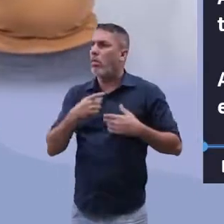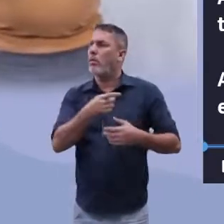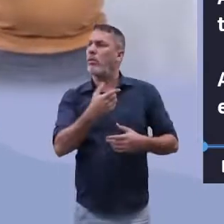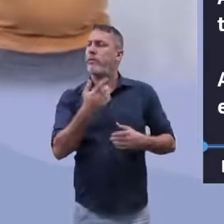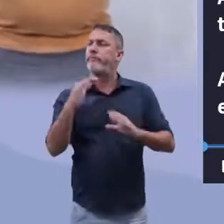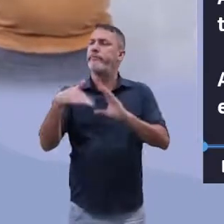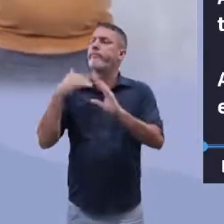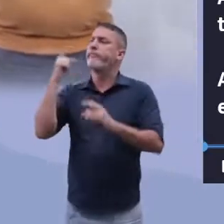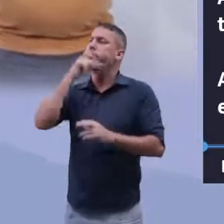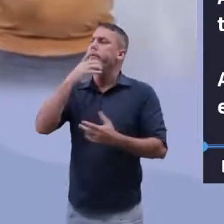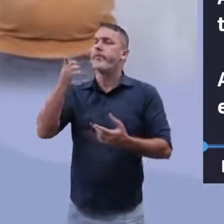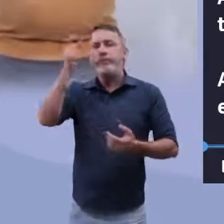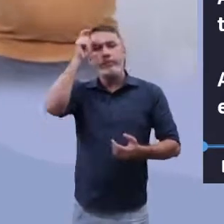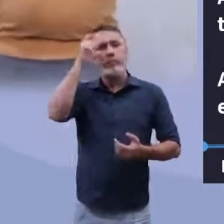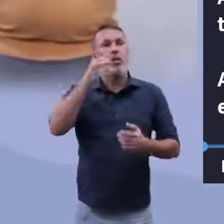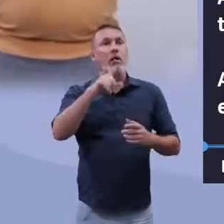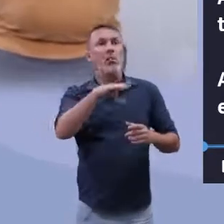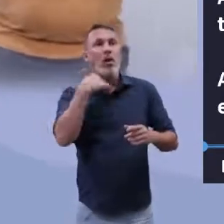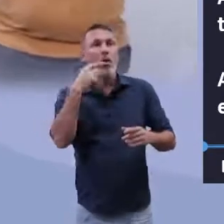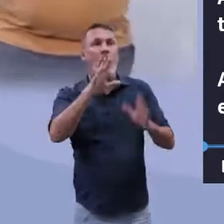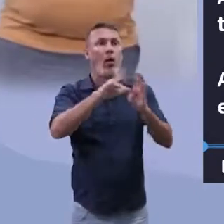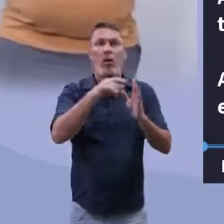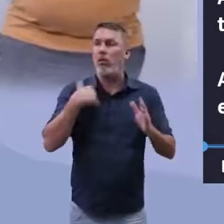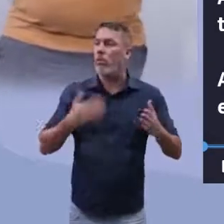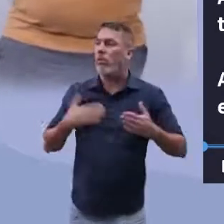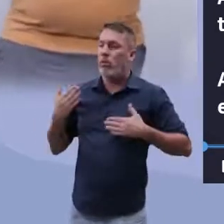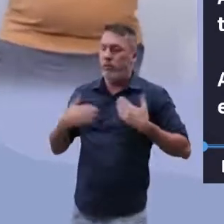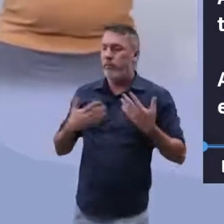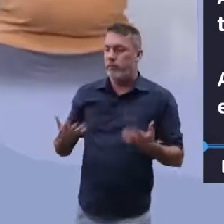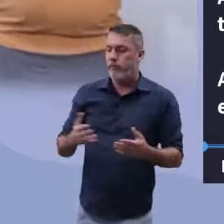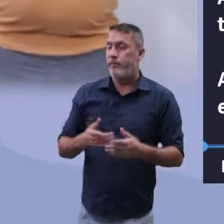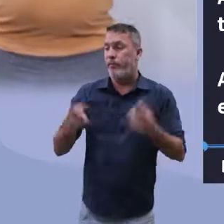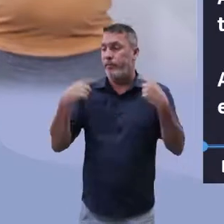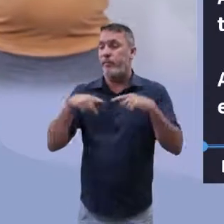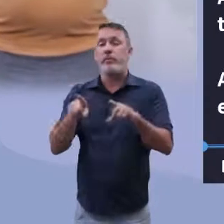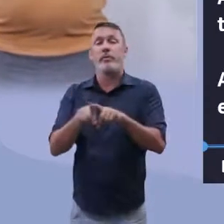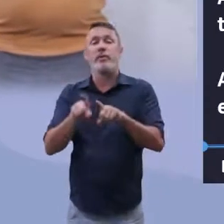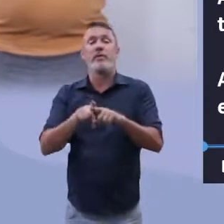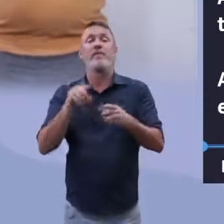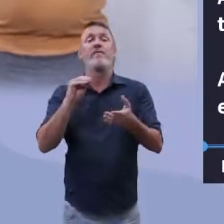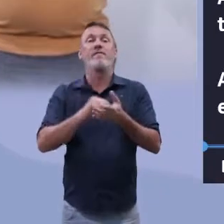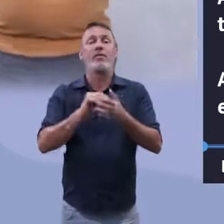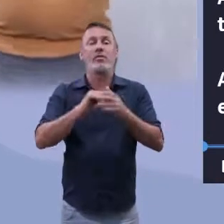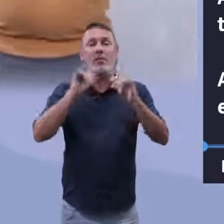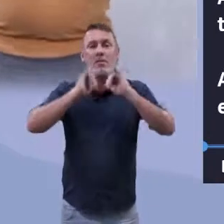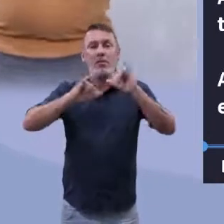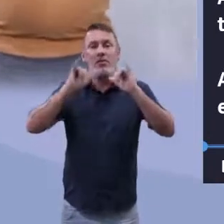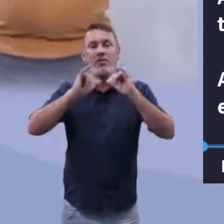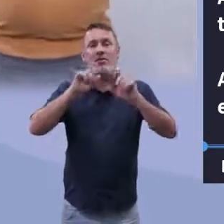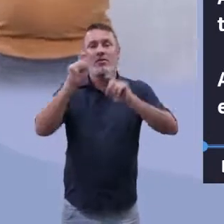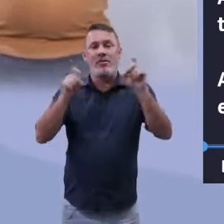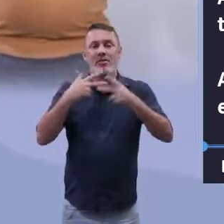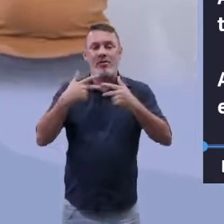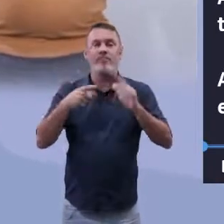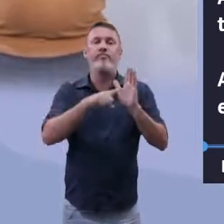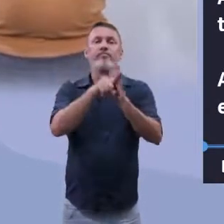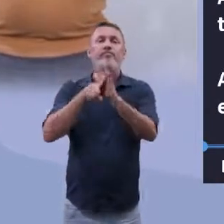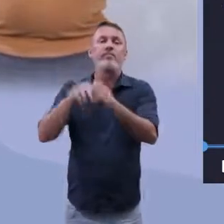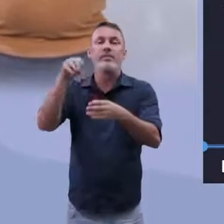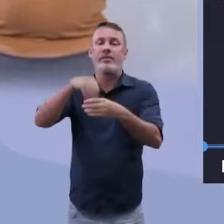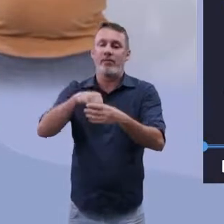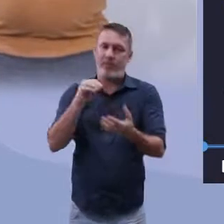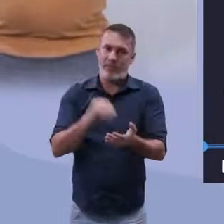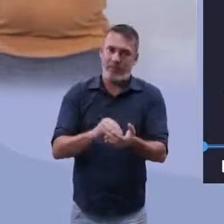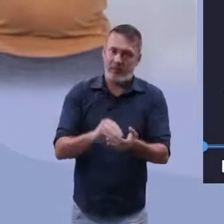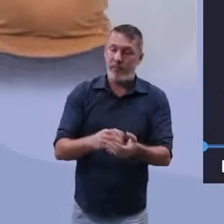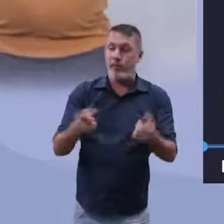susto. Porque são informações que aparecem para ti. A outra questão também é falta de fiscalização nas mídias e principalmente, como eu